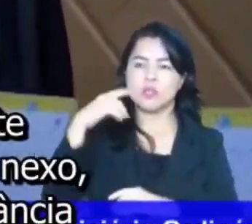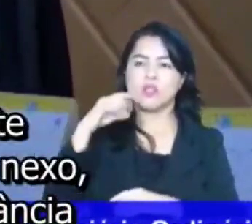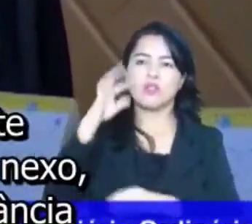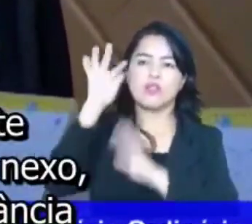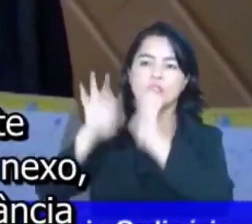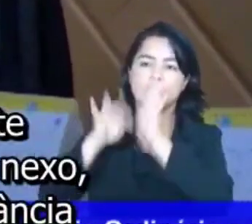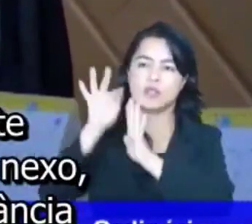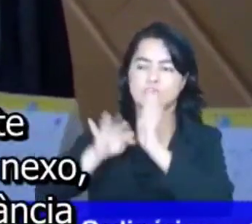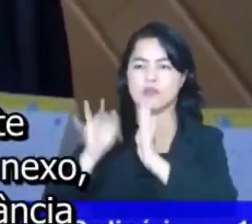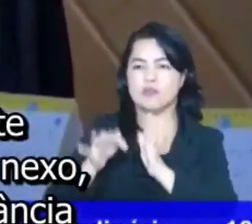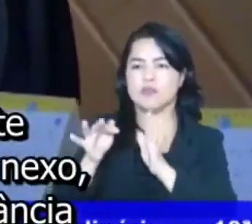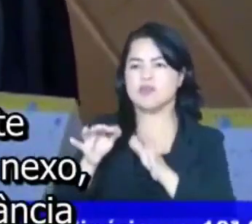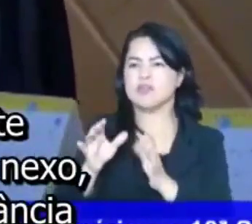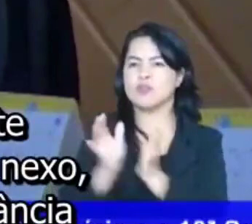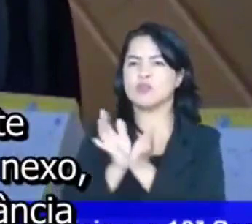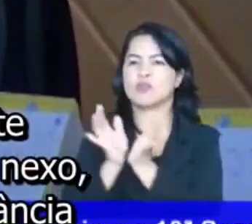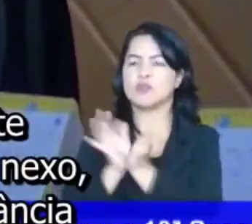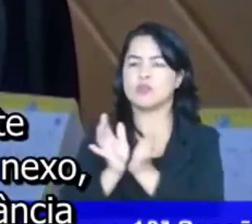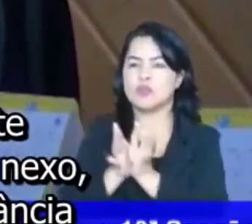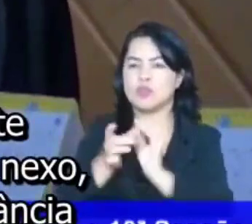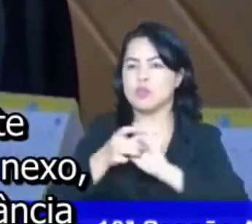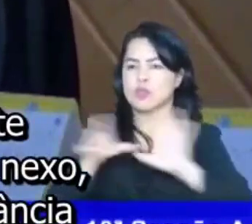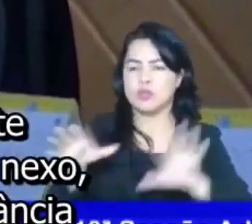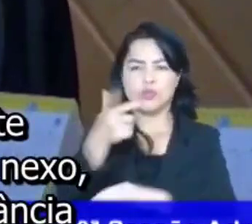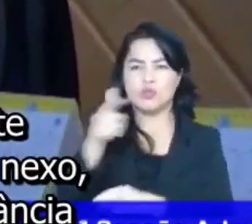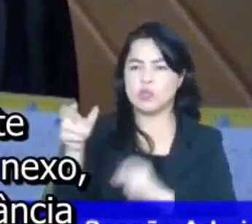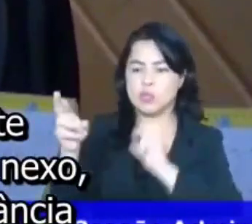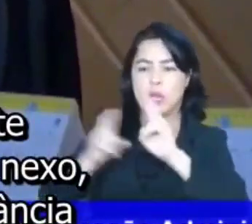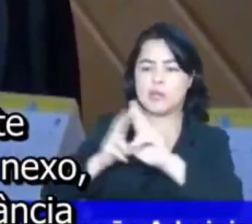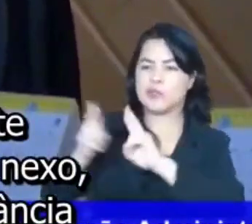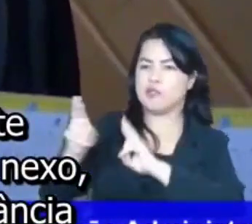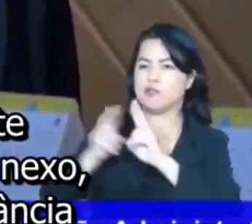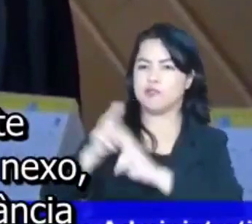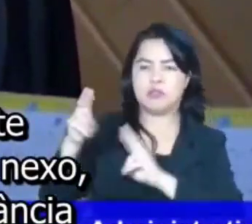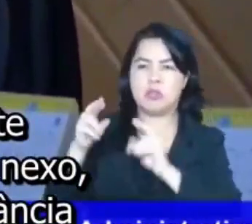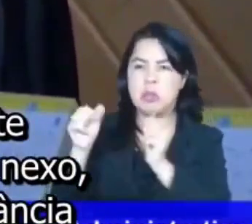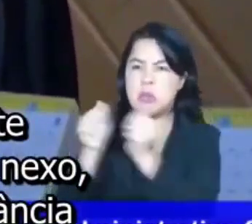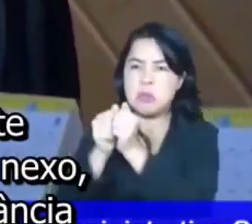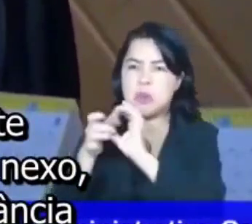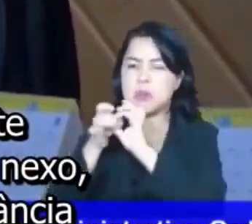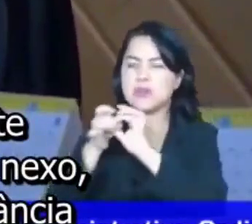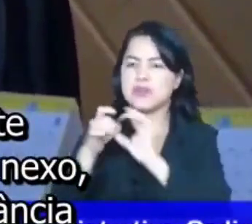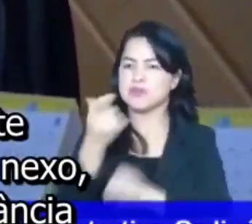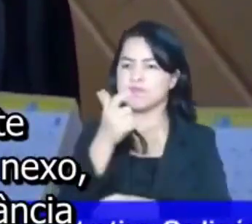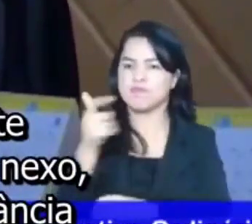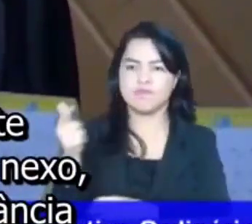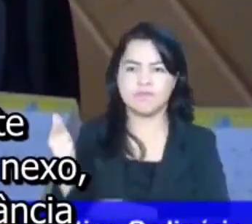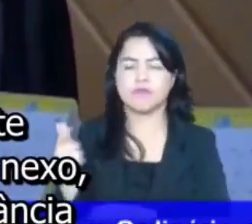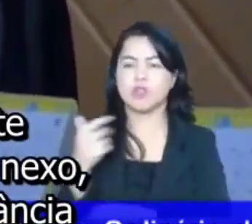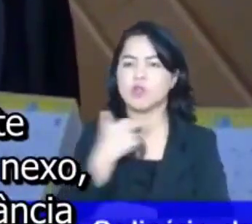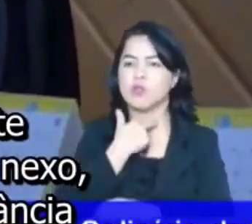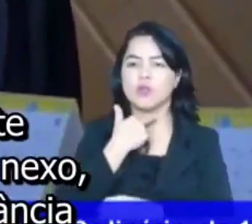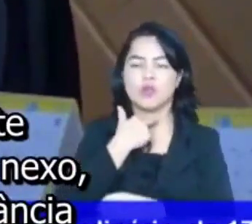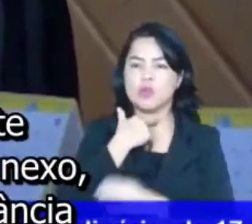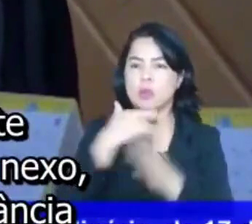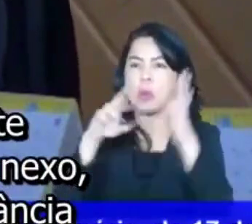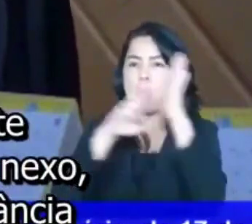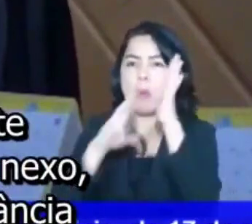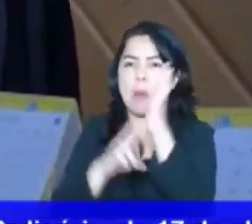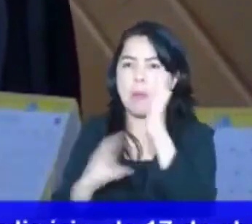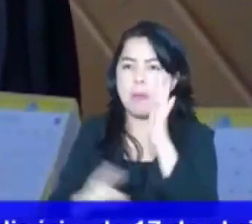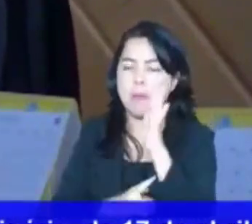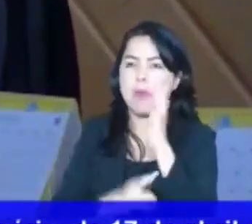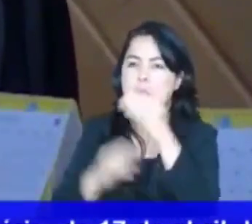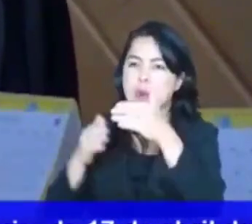Liberal. Portanto, não tem absolutamente nenhuma relação, não há nenhuma relação, nenhum nexo, nenhuma causa, nenhum vínculo,